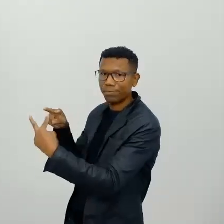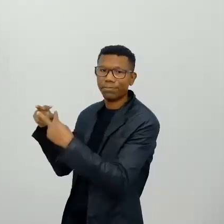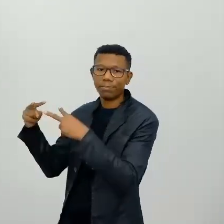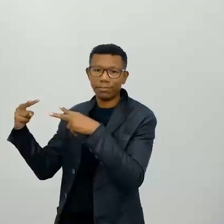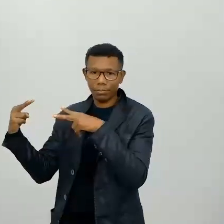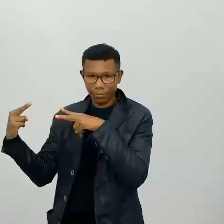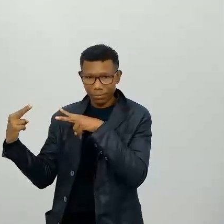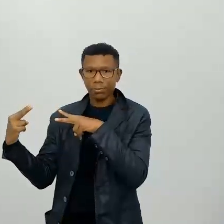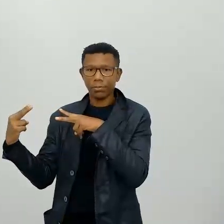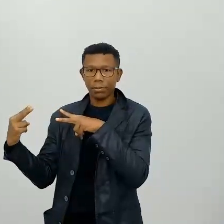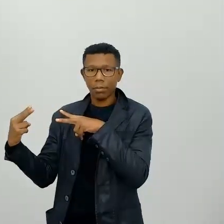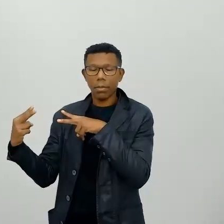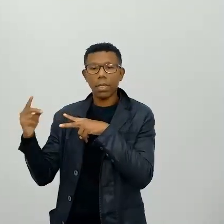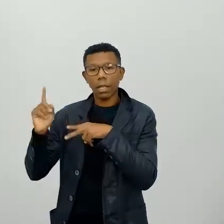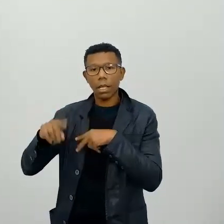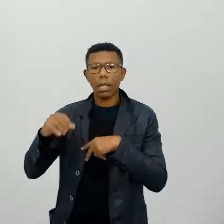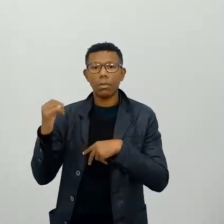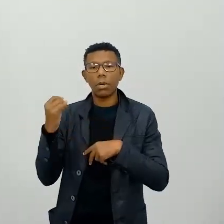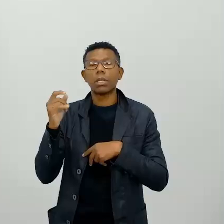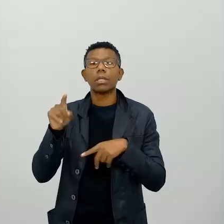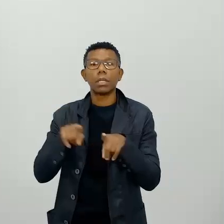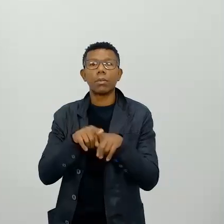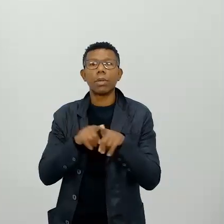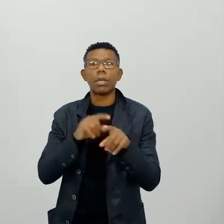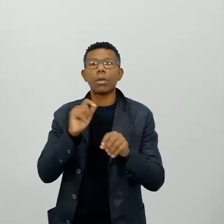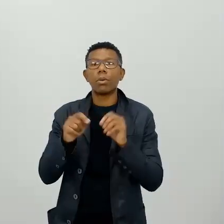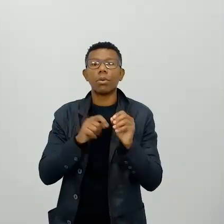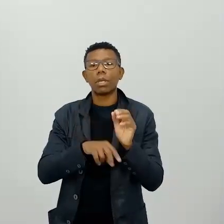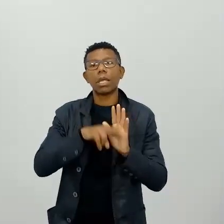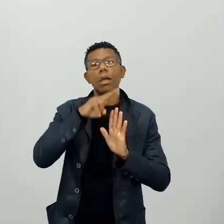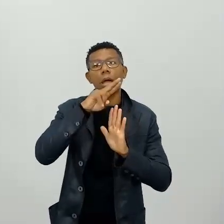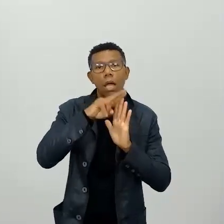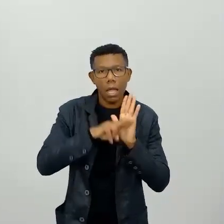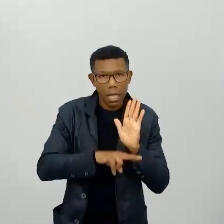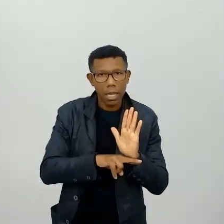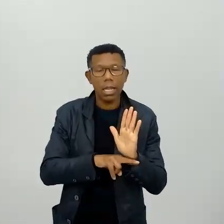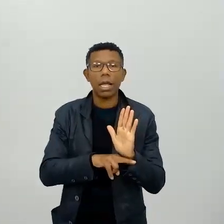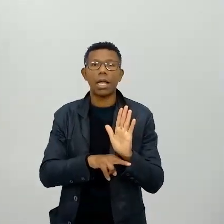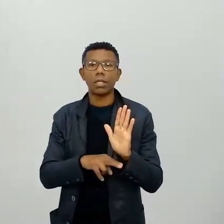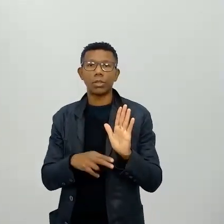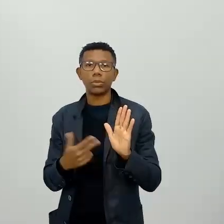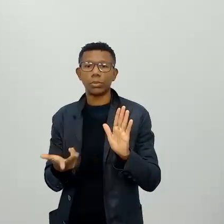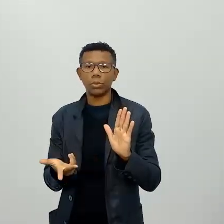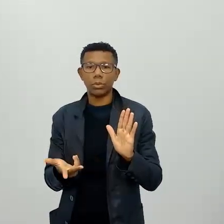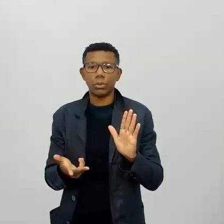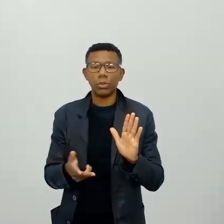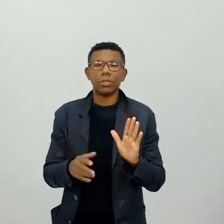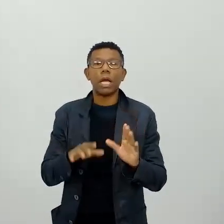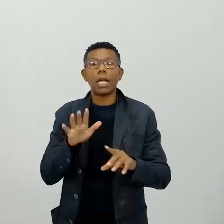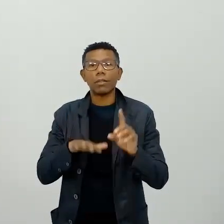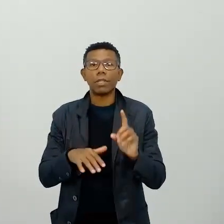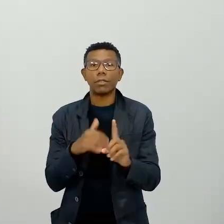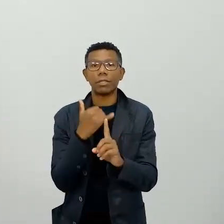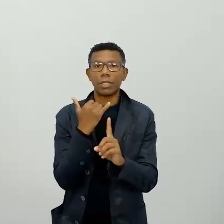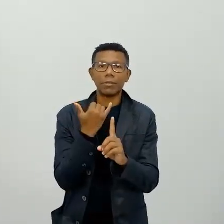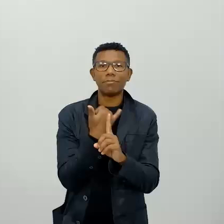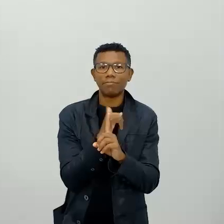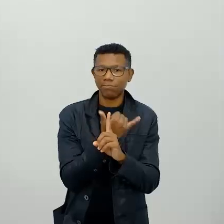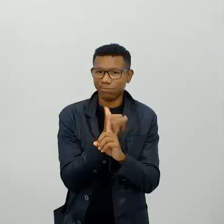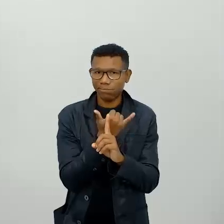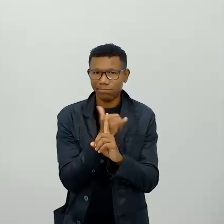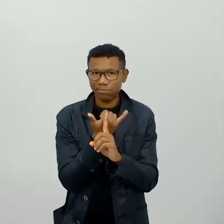diz que uma das abordagens pode ser o relato, né? Sim. Então, o relato de alguns bullying,